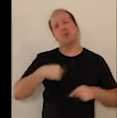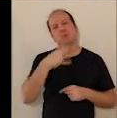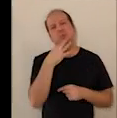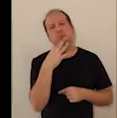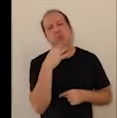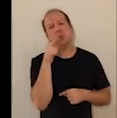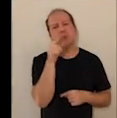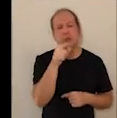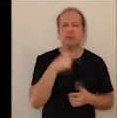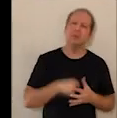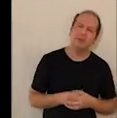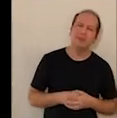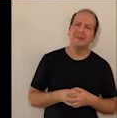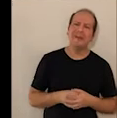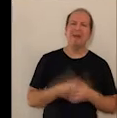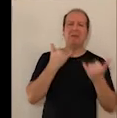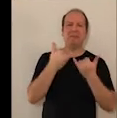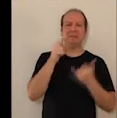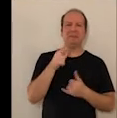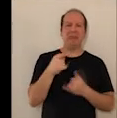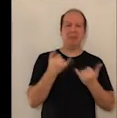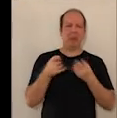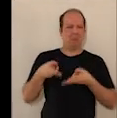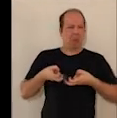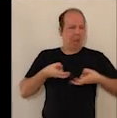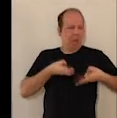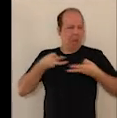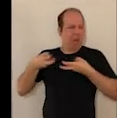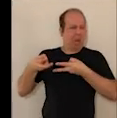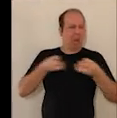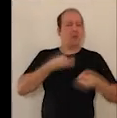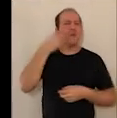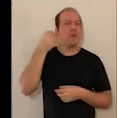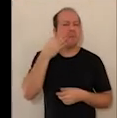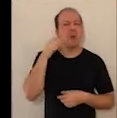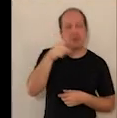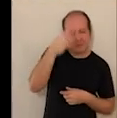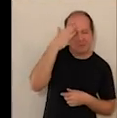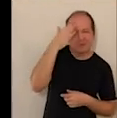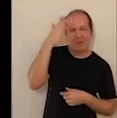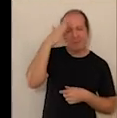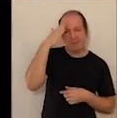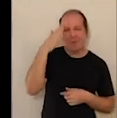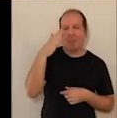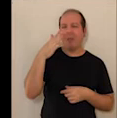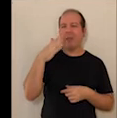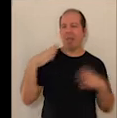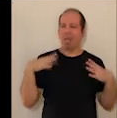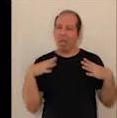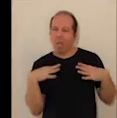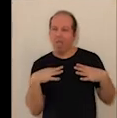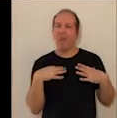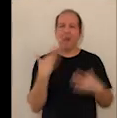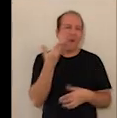conheço. Você é o parasita do Volpone, seu intrigante morte. É o coviteiro que lhe lambe os pés e lhe